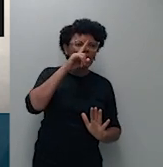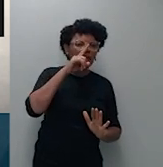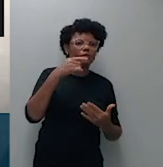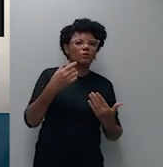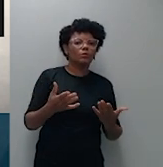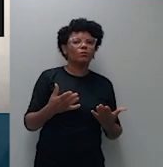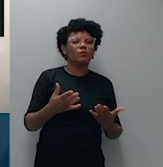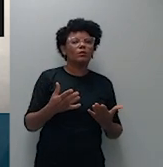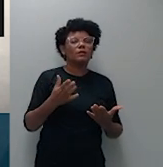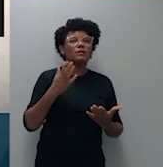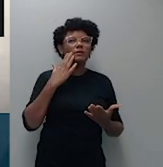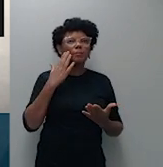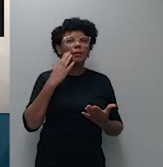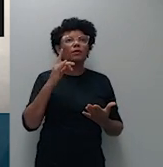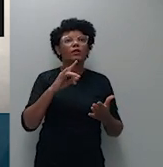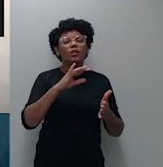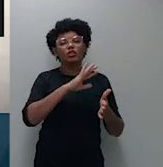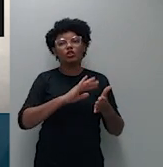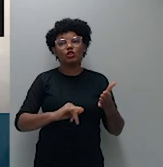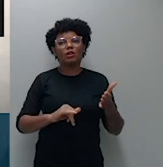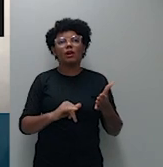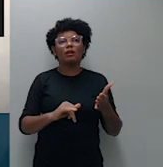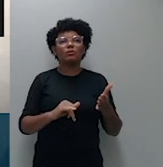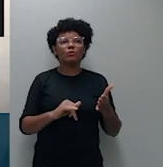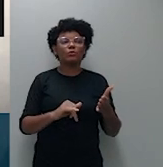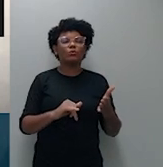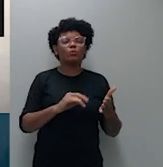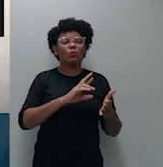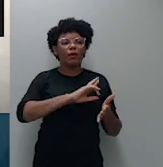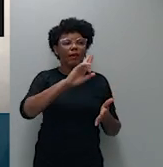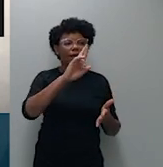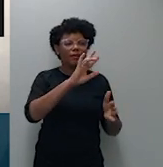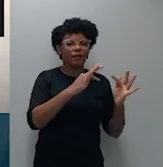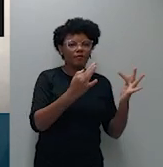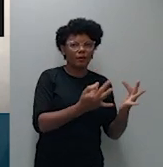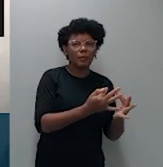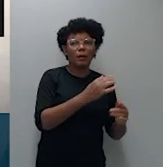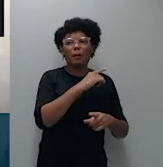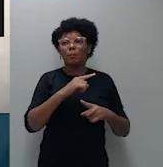risco bolo do Poder familiar